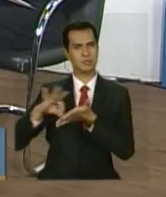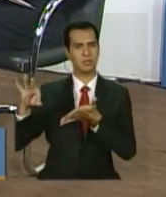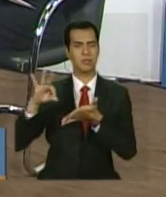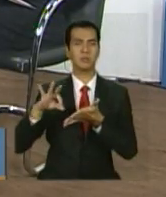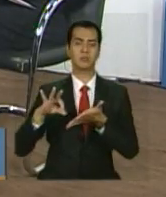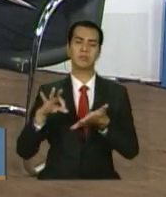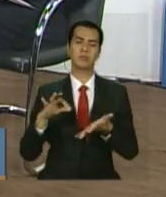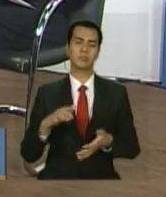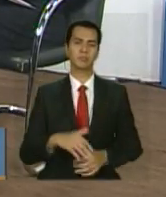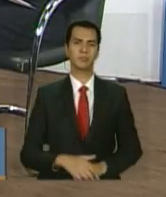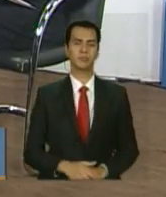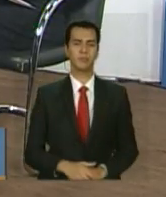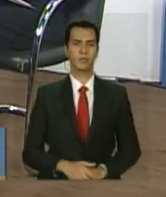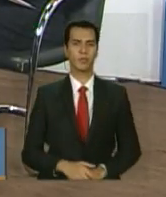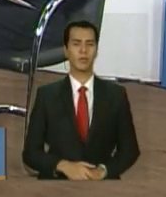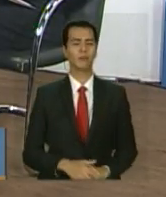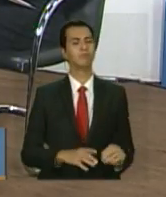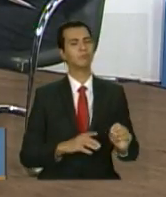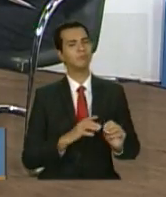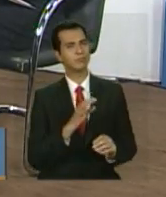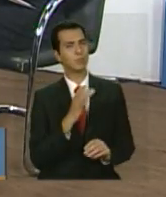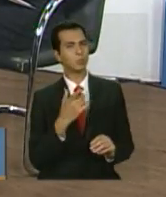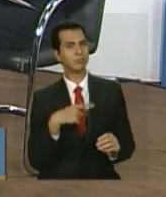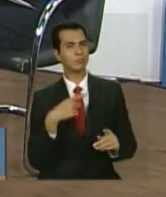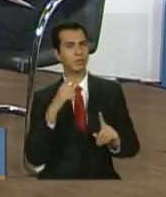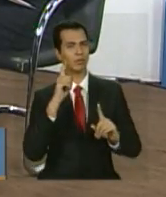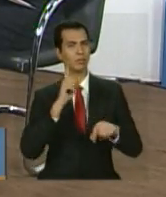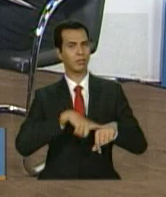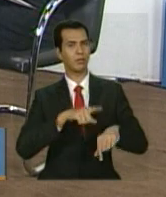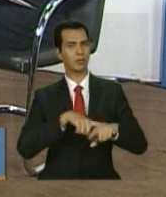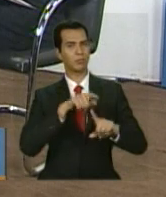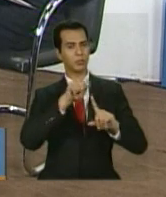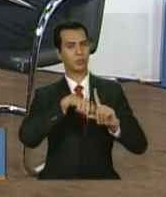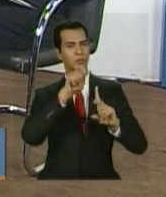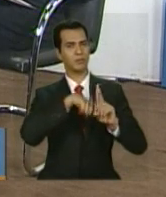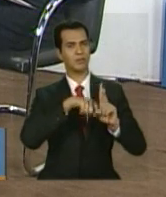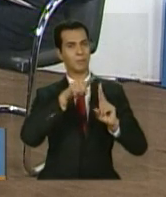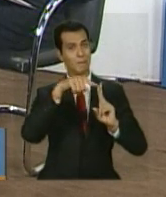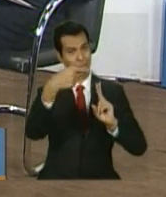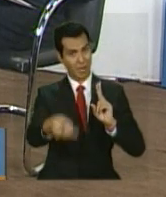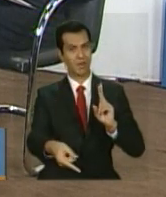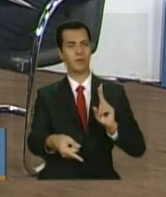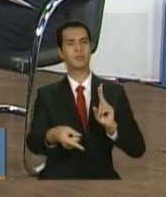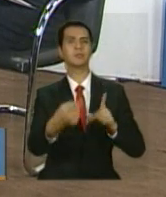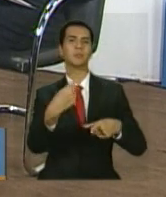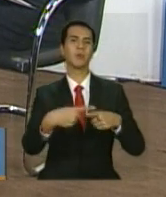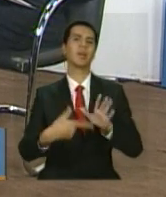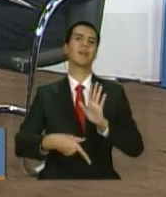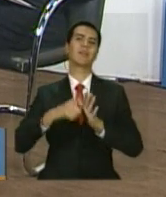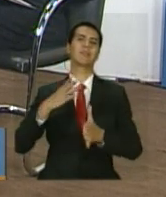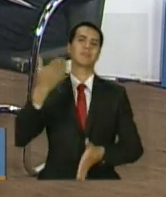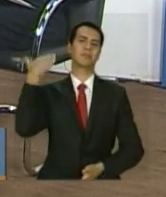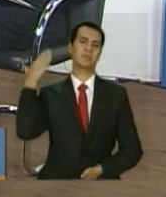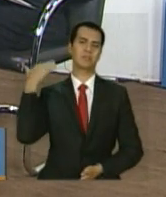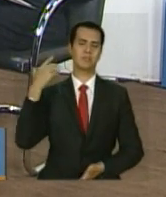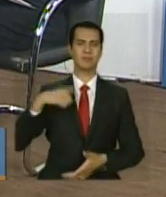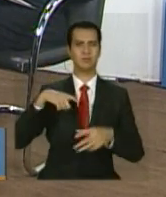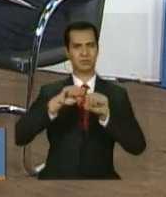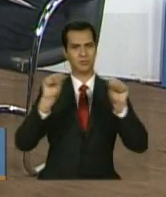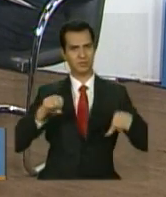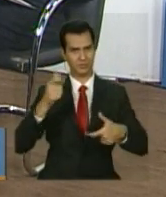pouco mais de tempo justamente para compensar esse problema da lentidão. Isso, um pouco mais de tempo para compensar a lentidão que